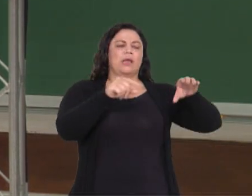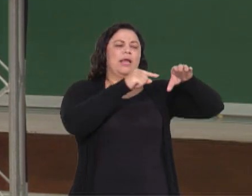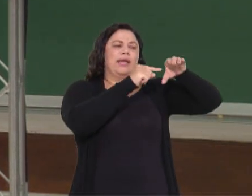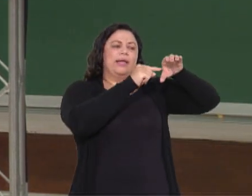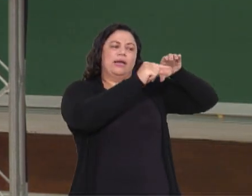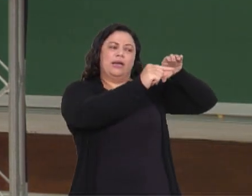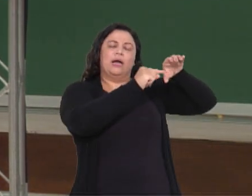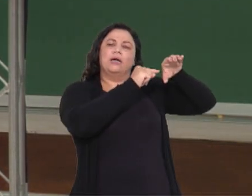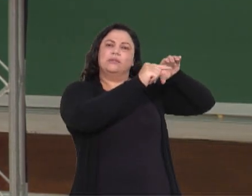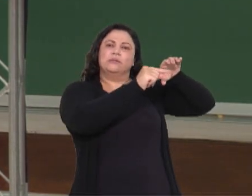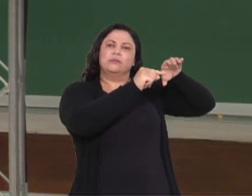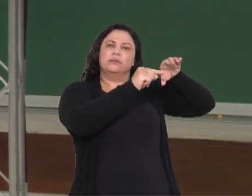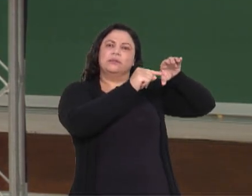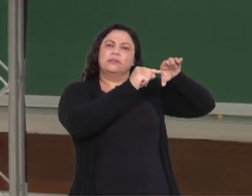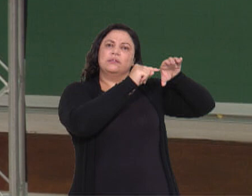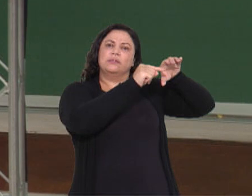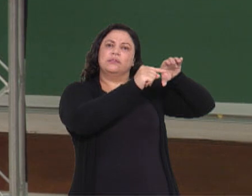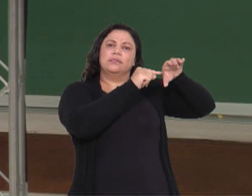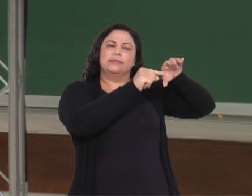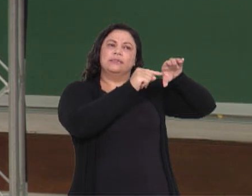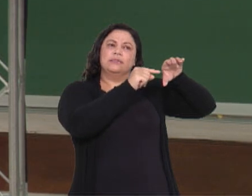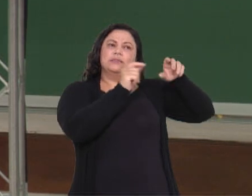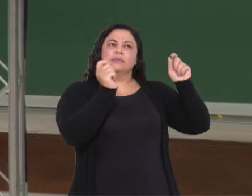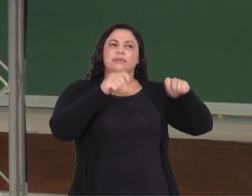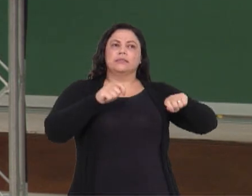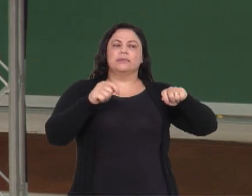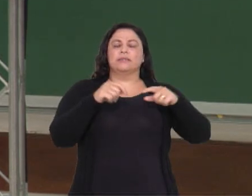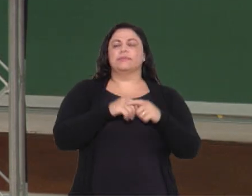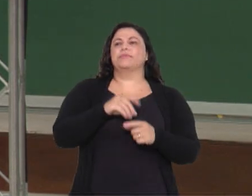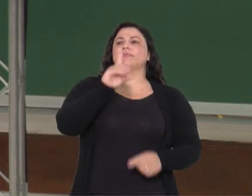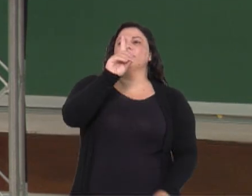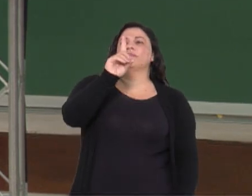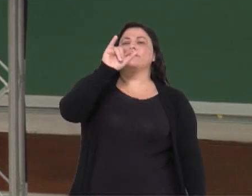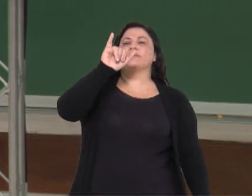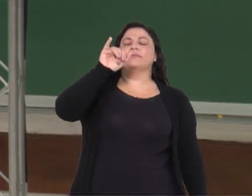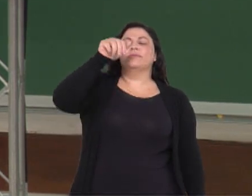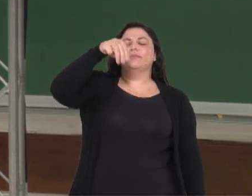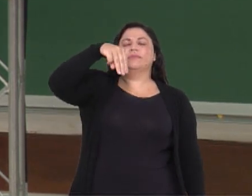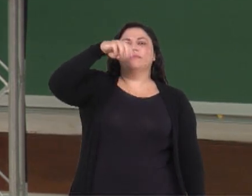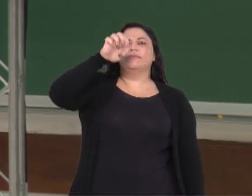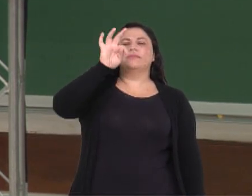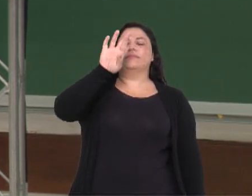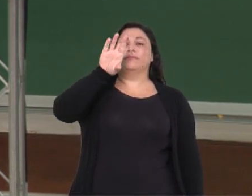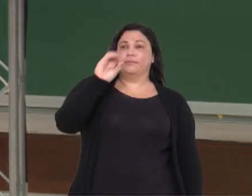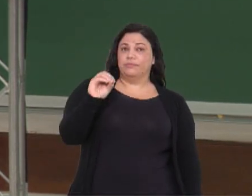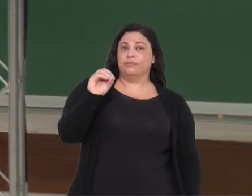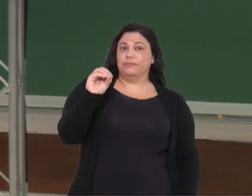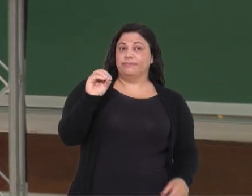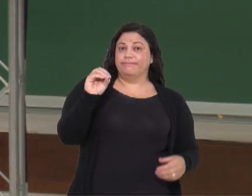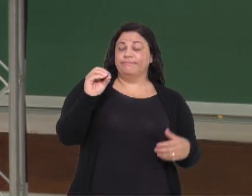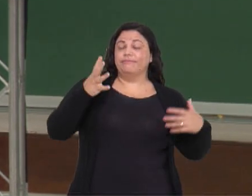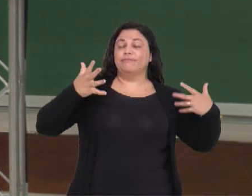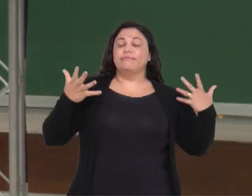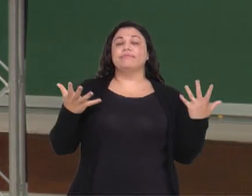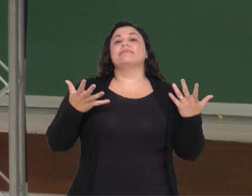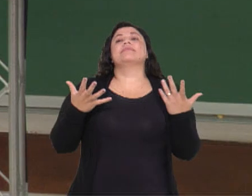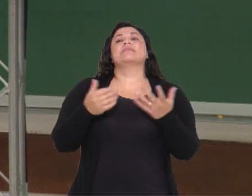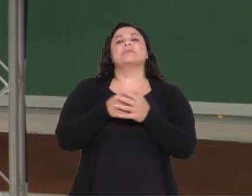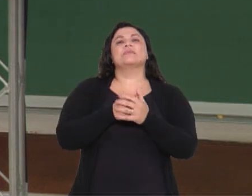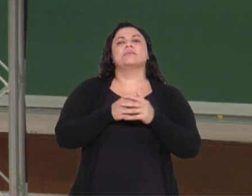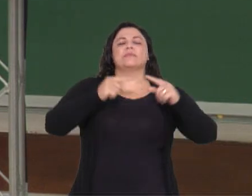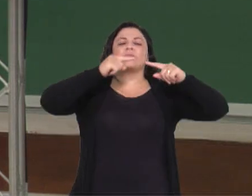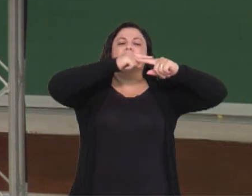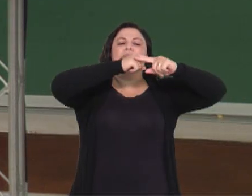qualquer ponto que forma essa circunferência. Diâmetro. Diâmetro é aquele que está